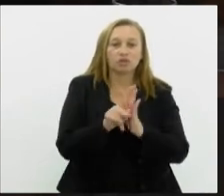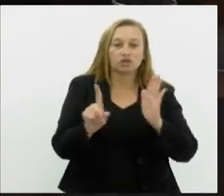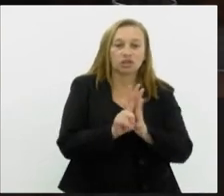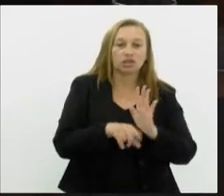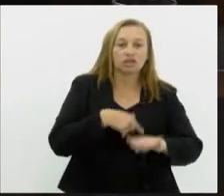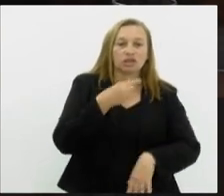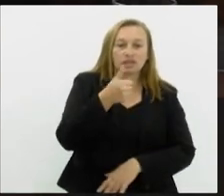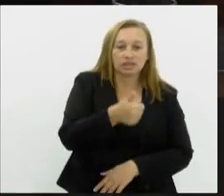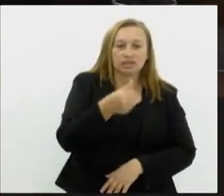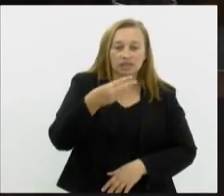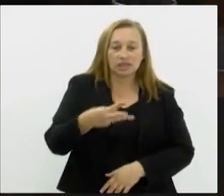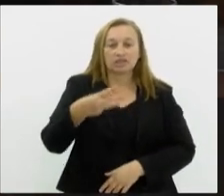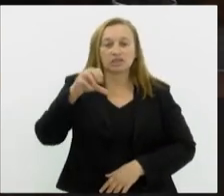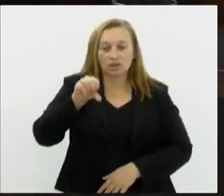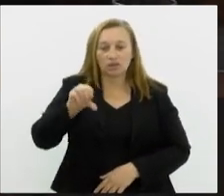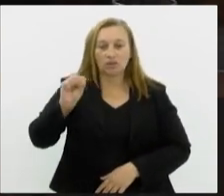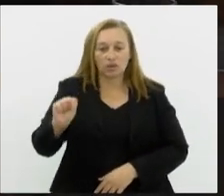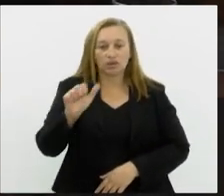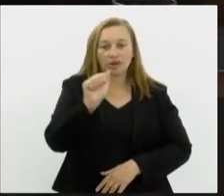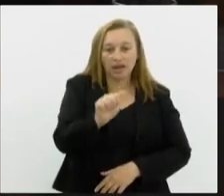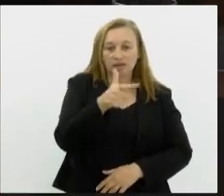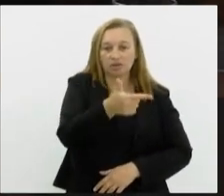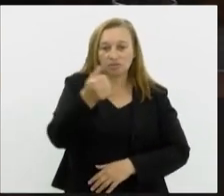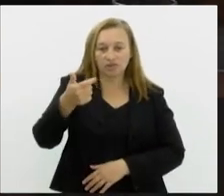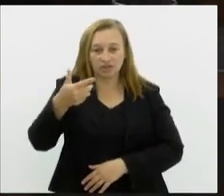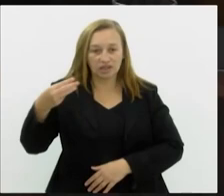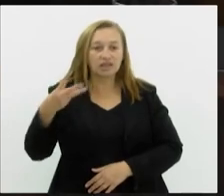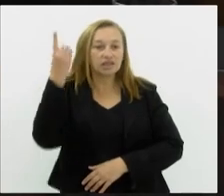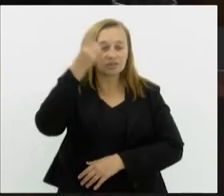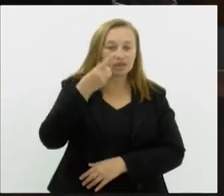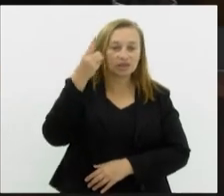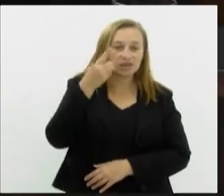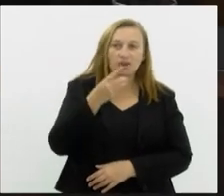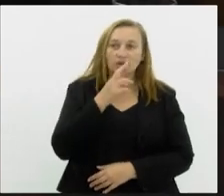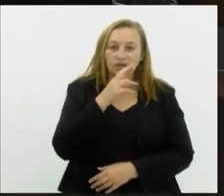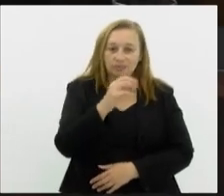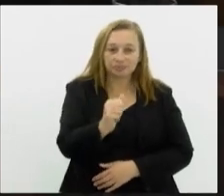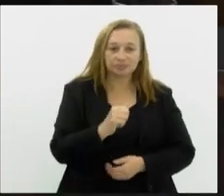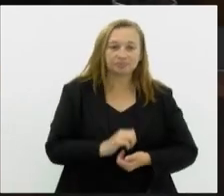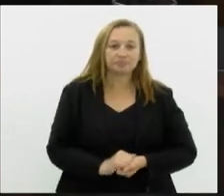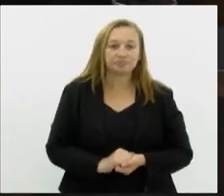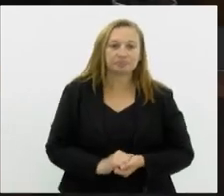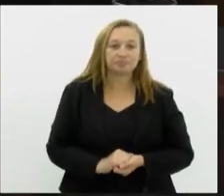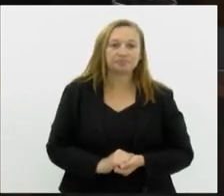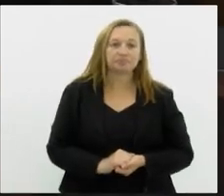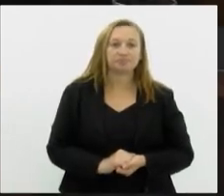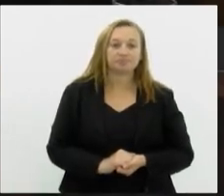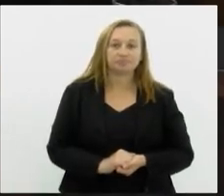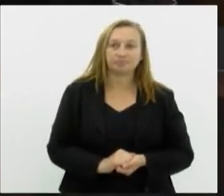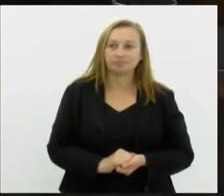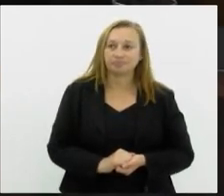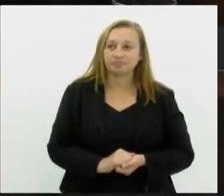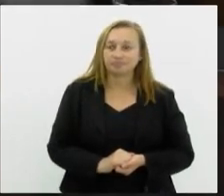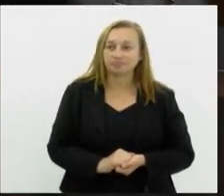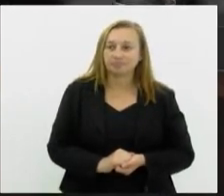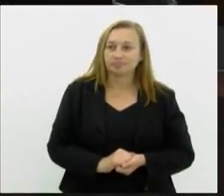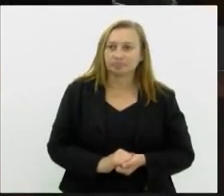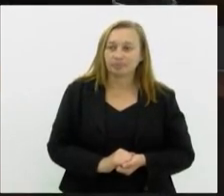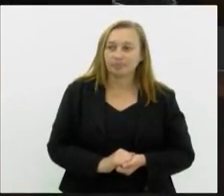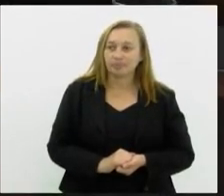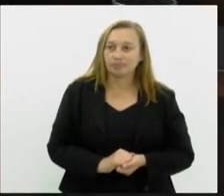número 1398-A de 2023, de autoria do deputado Rodrigo Amorim, que dispõe sobre a prescrição